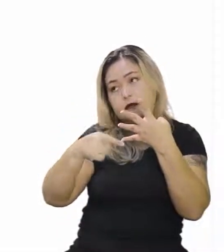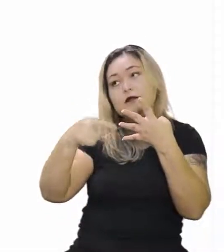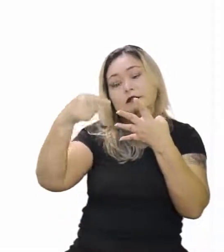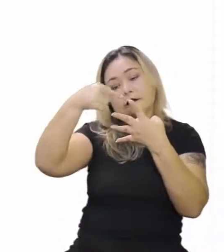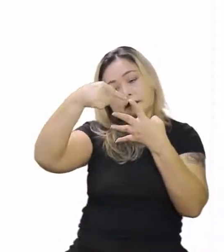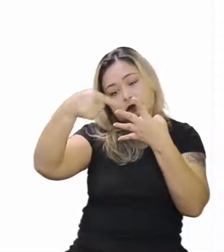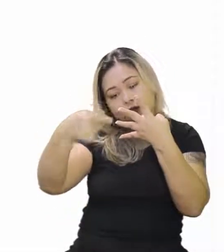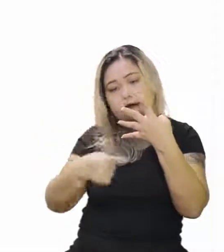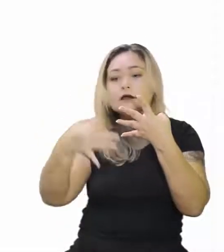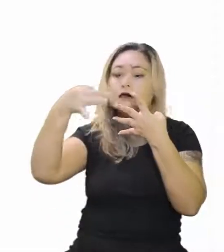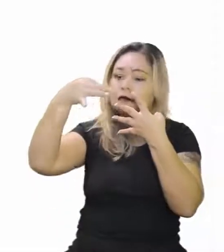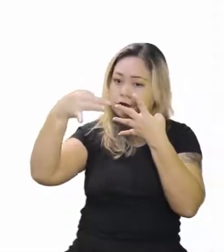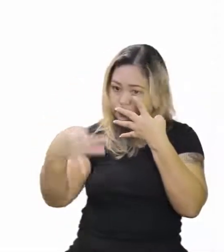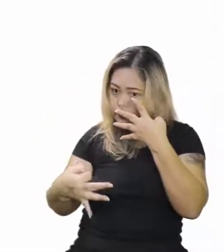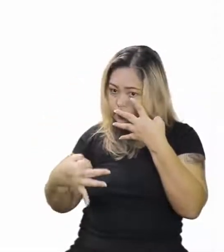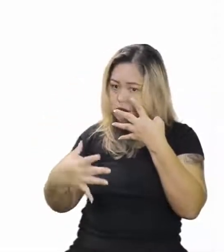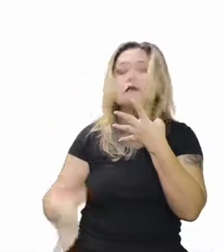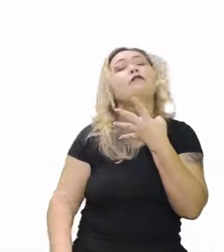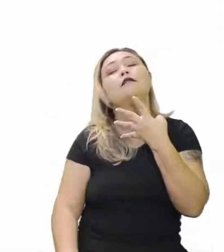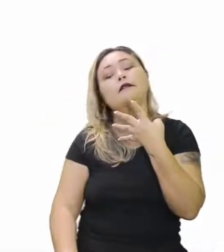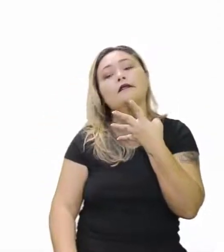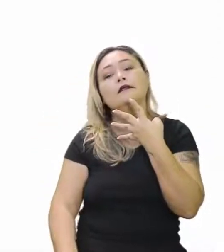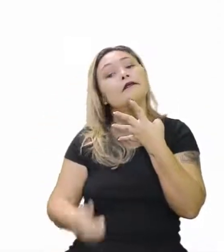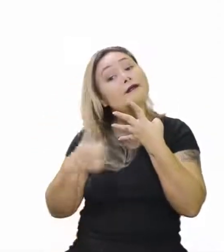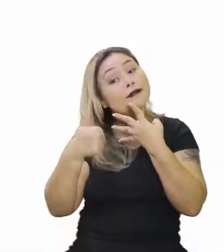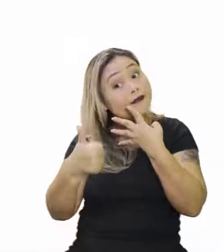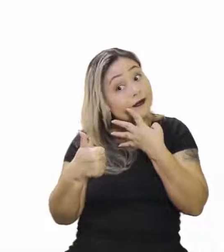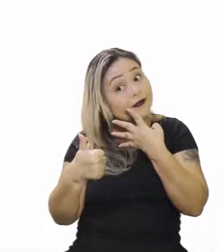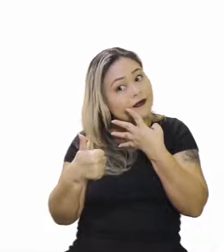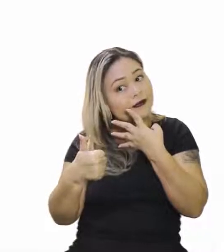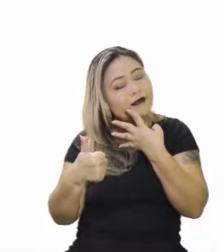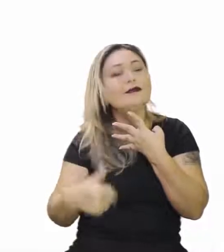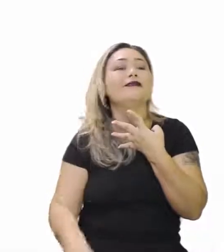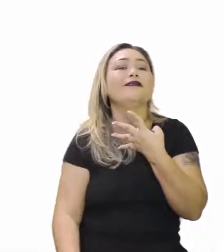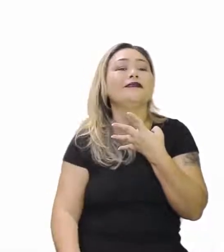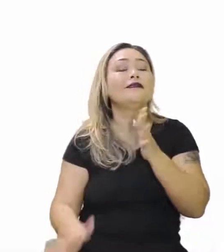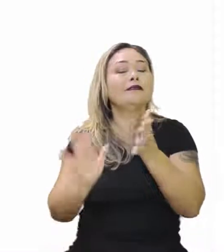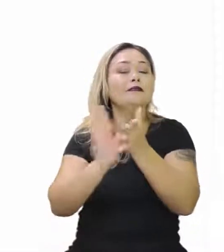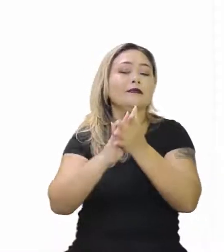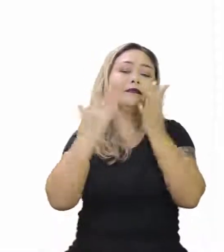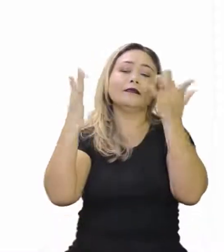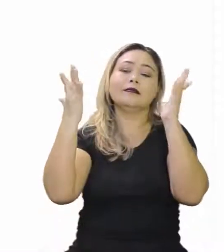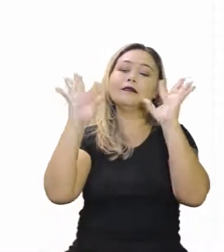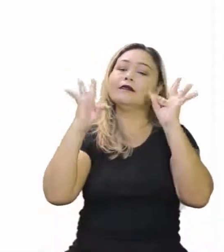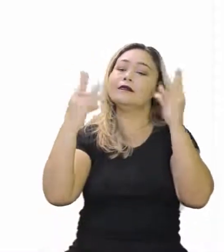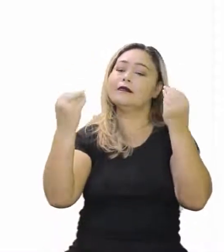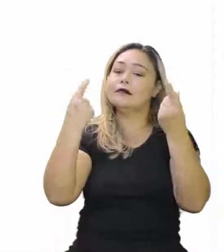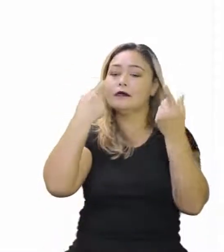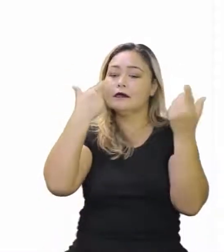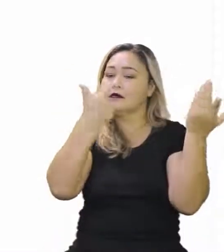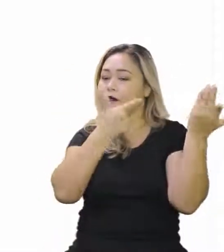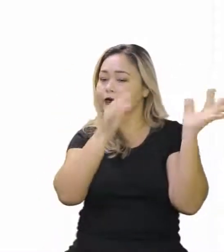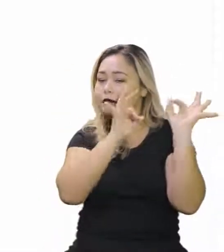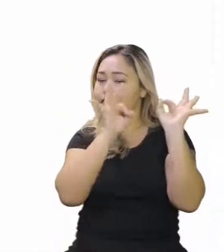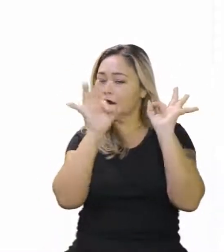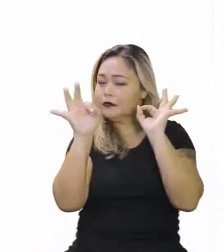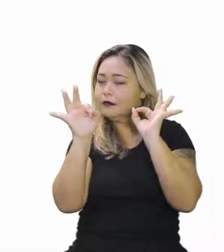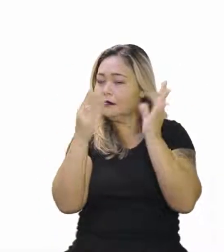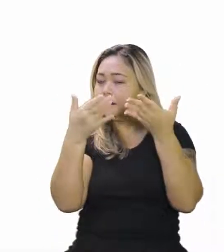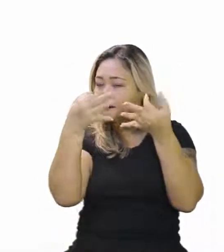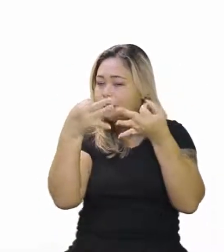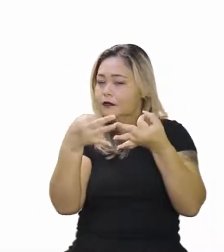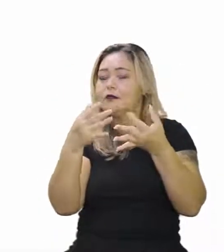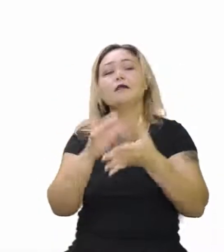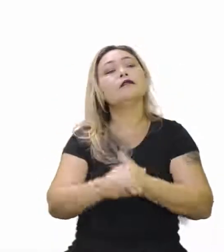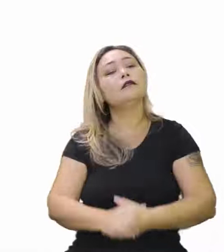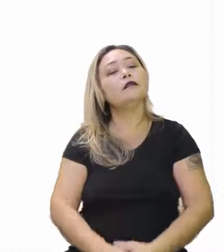3 e 4 estão corretas. Beleza? Parabéns aí, todo mundo que viu que realmente todas